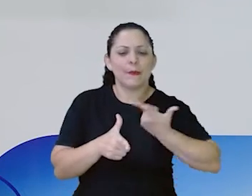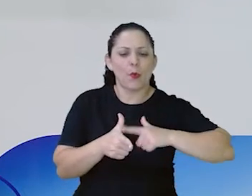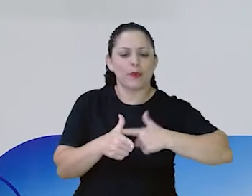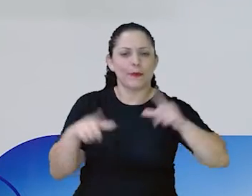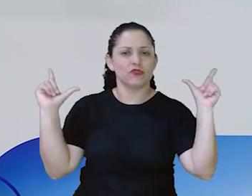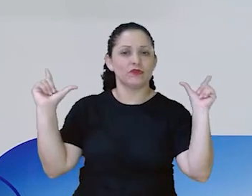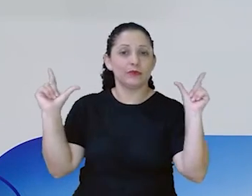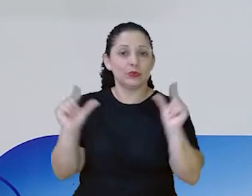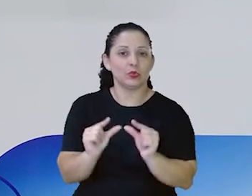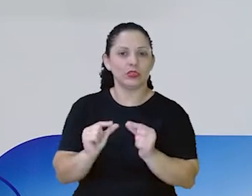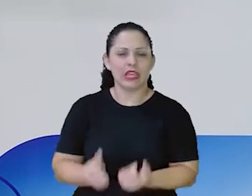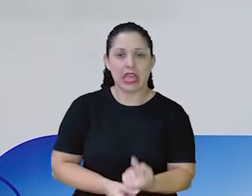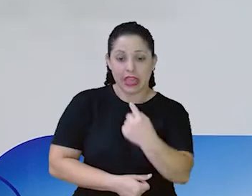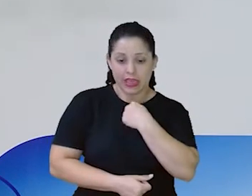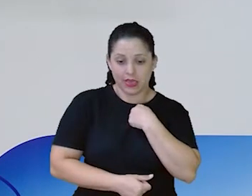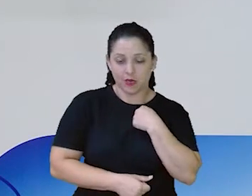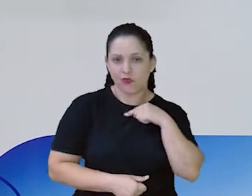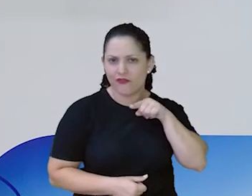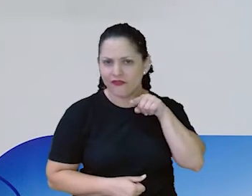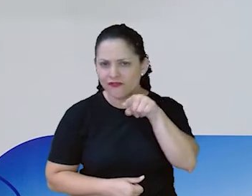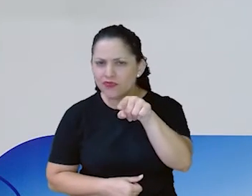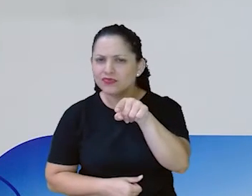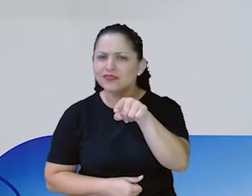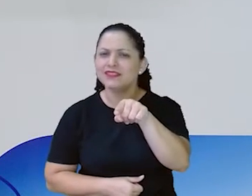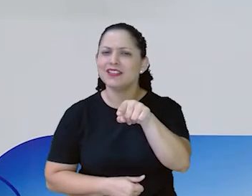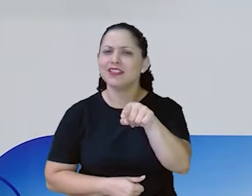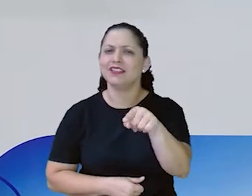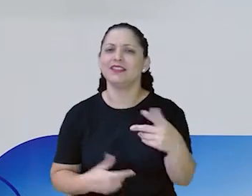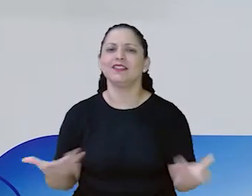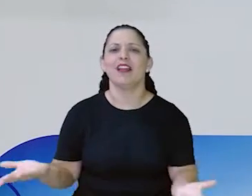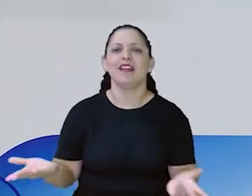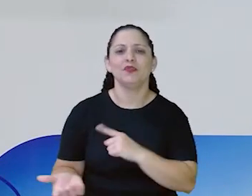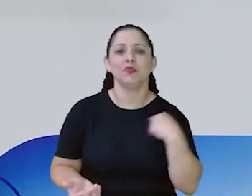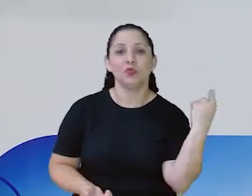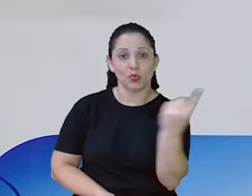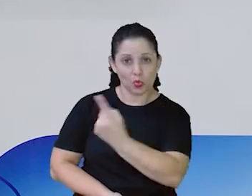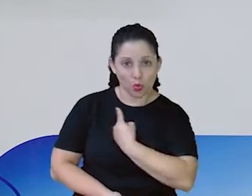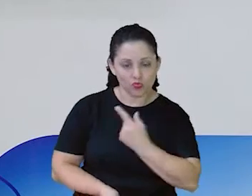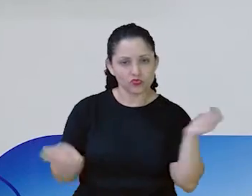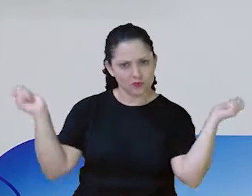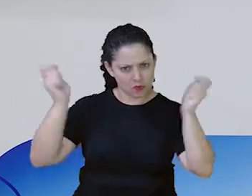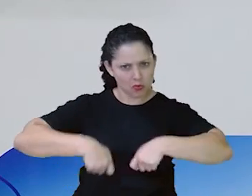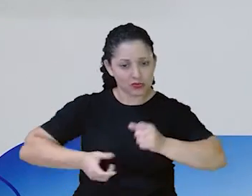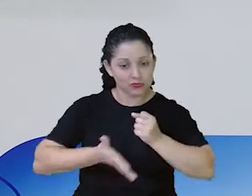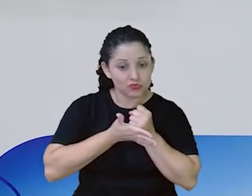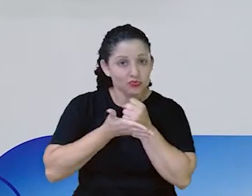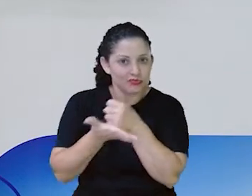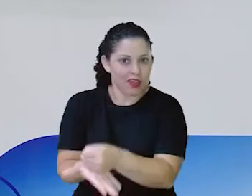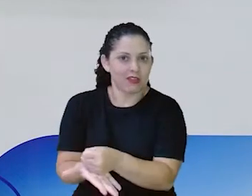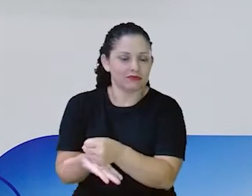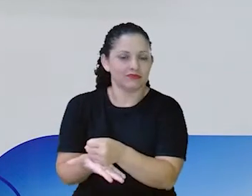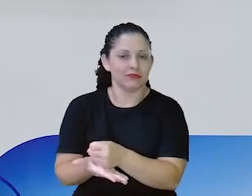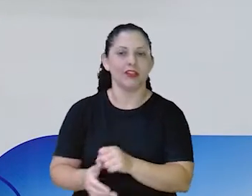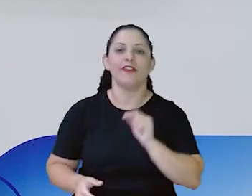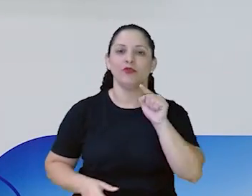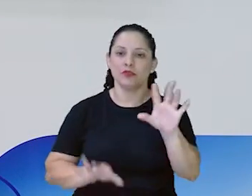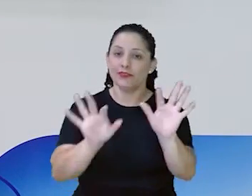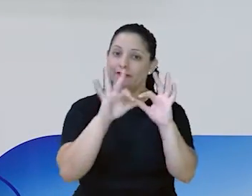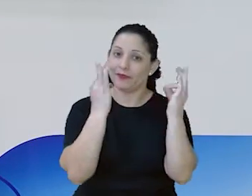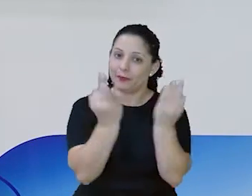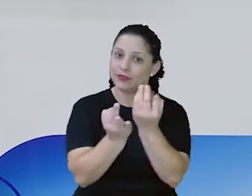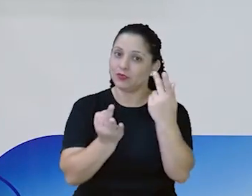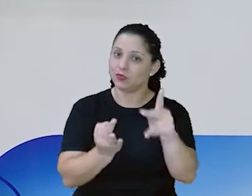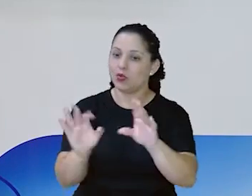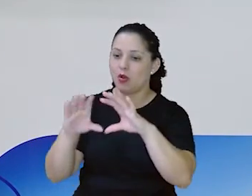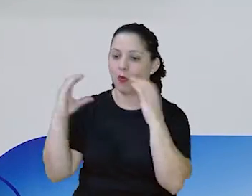que você aí na sua casa, pode fazer algo para ajudar? Você, sua família, sua comunidade, as